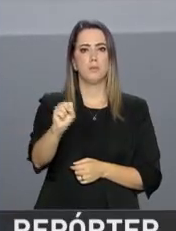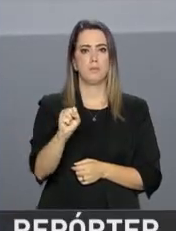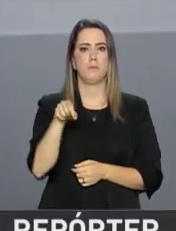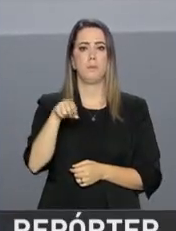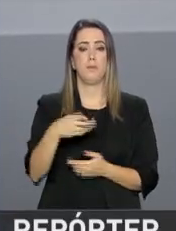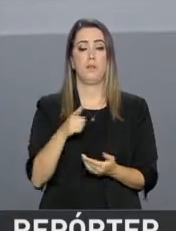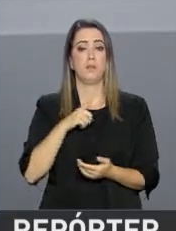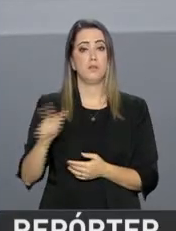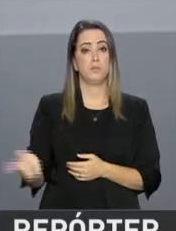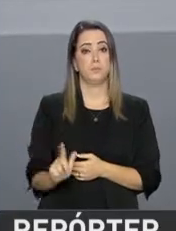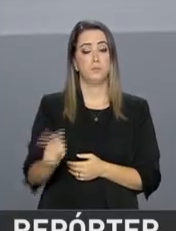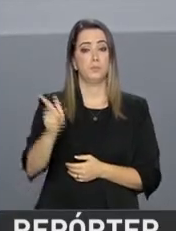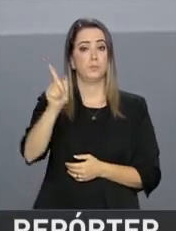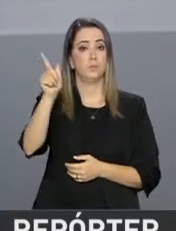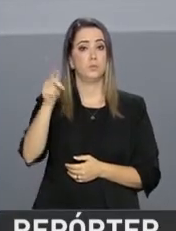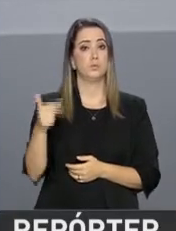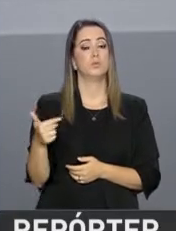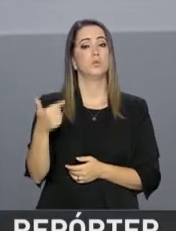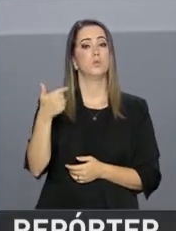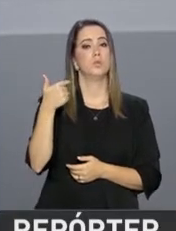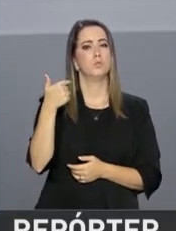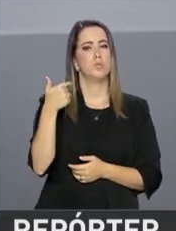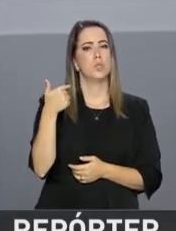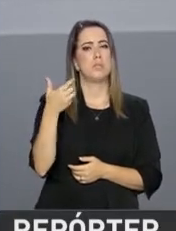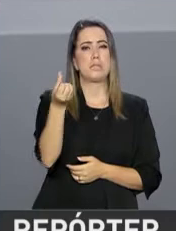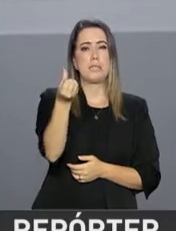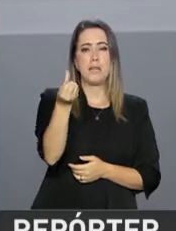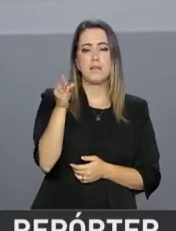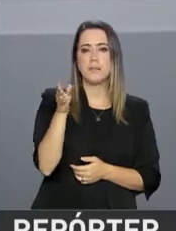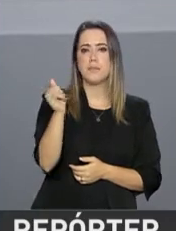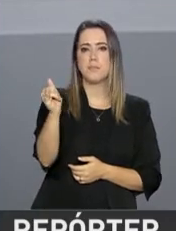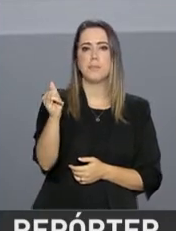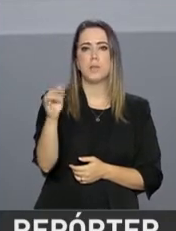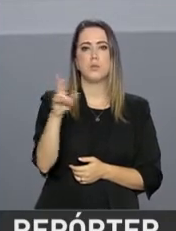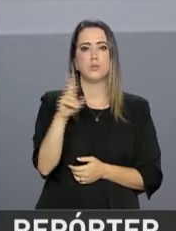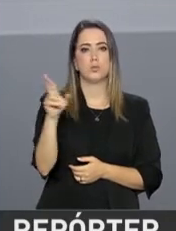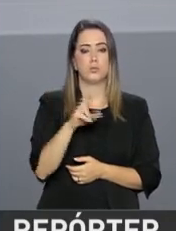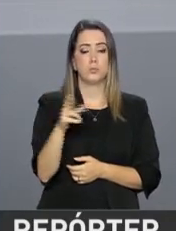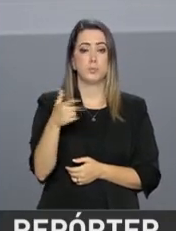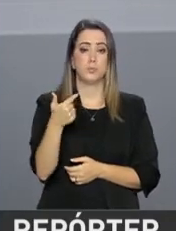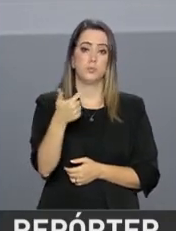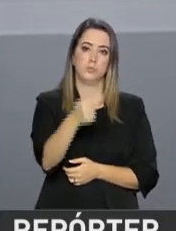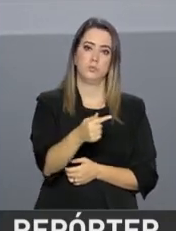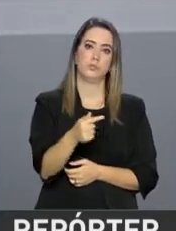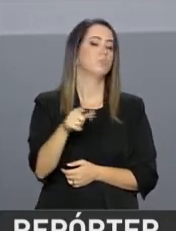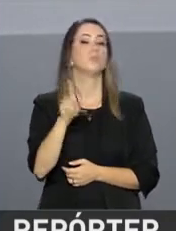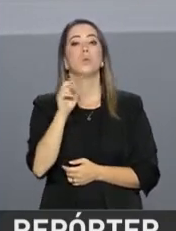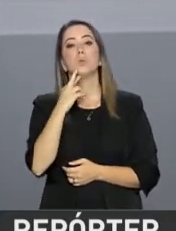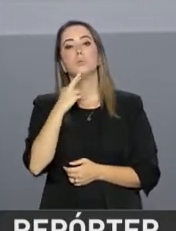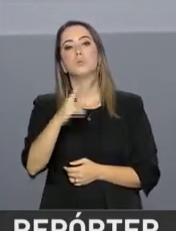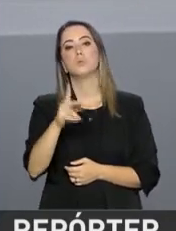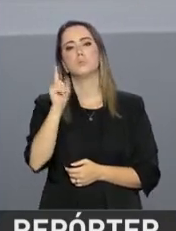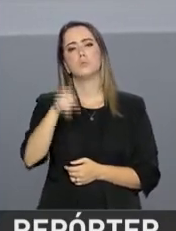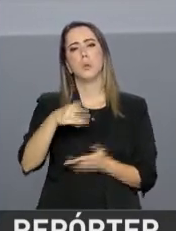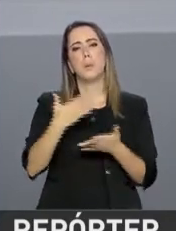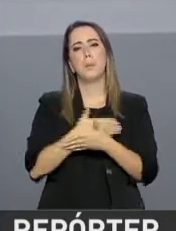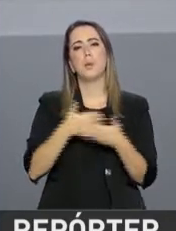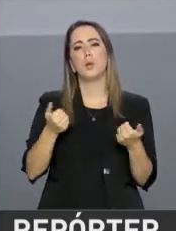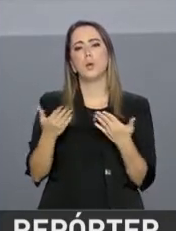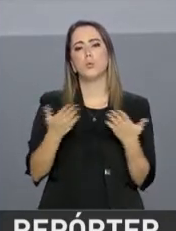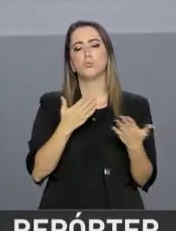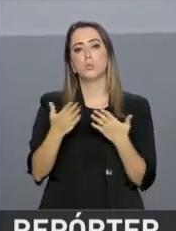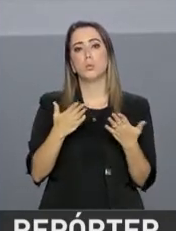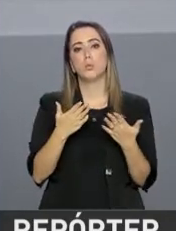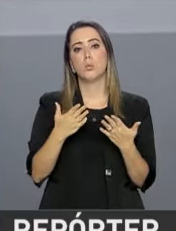bnds obteve lucro líquido de mais de 6 bilhões de reais em 2017 o resultado ficou no mesmo patamar